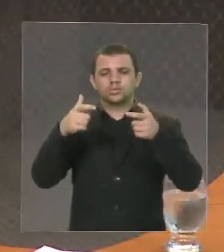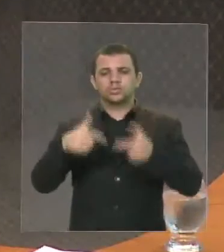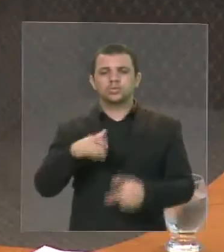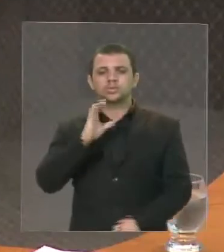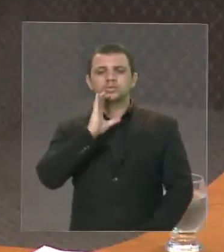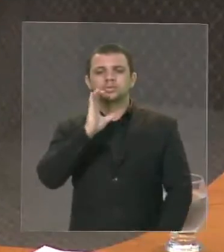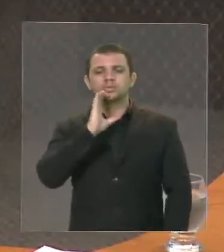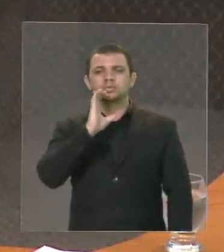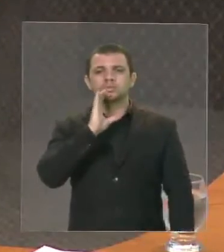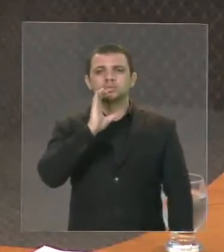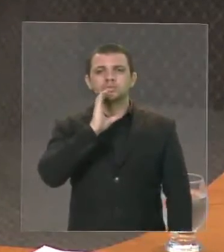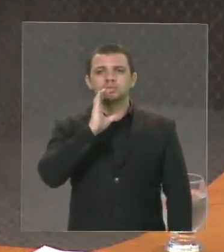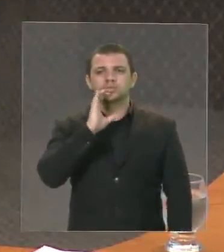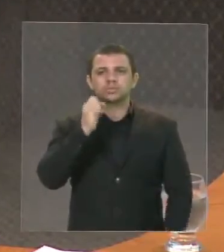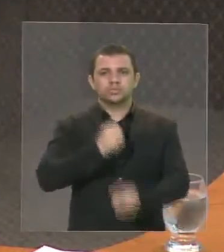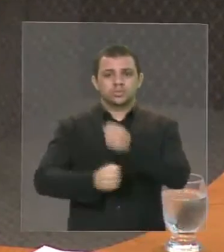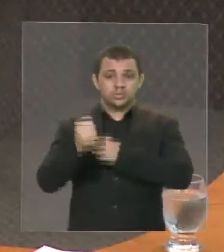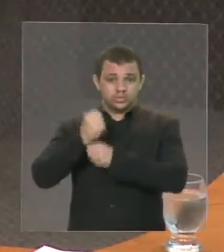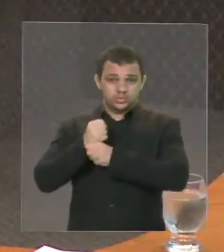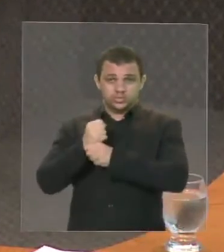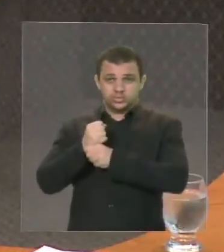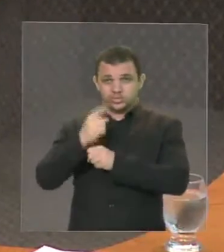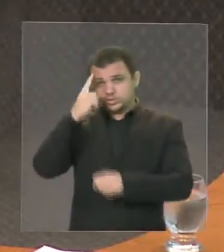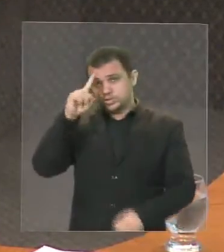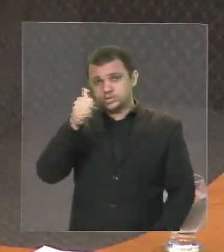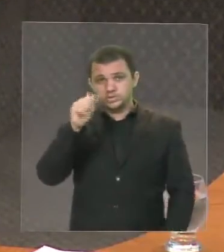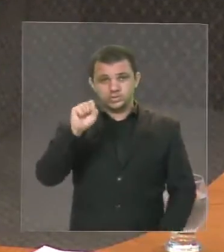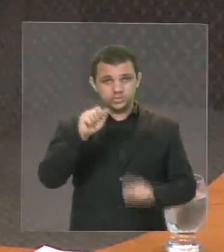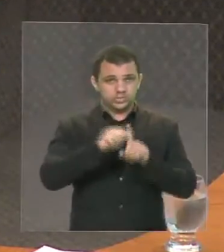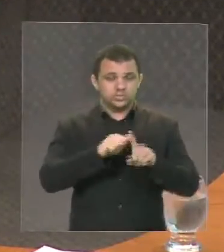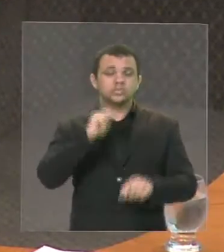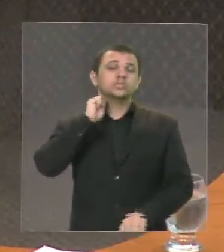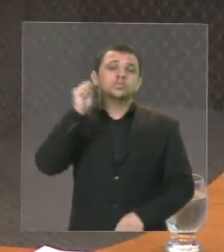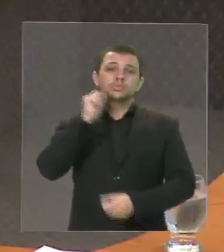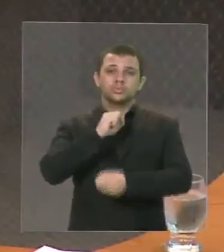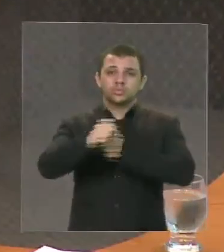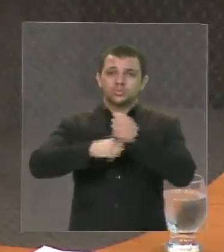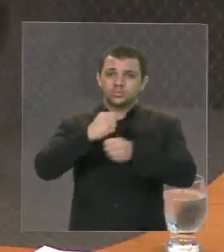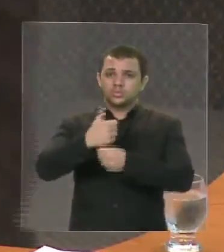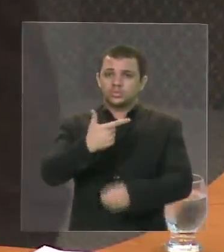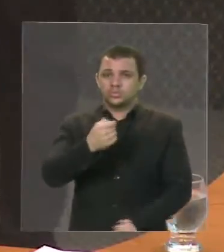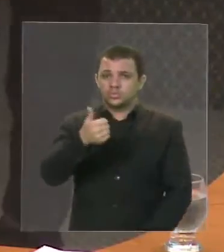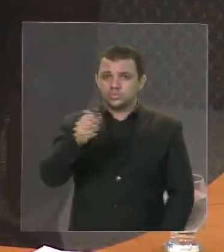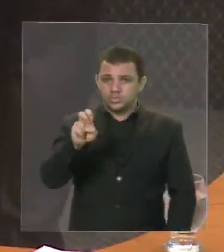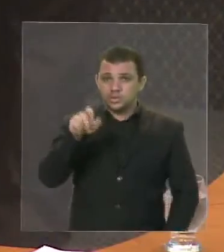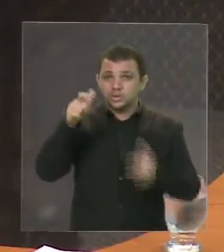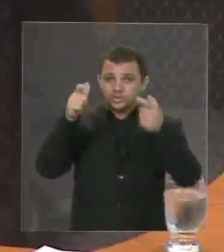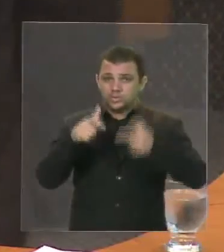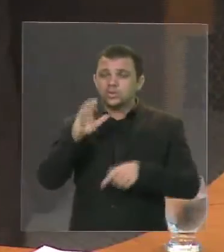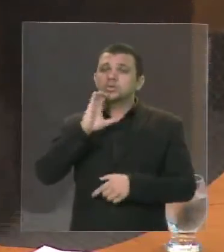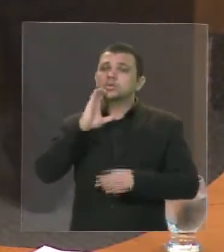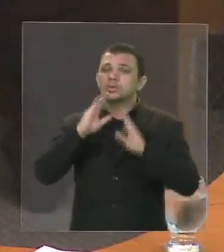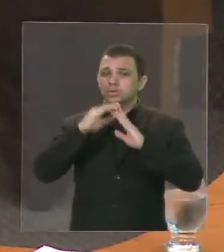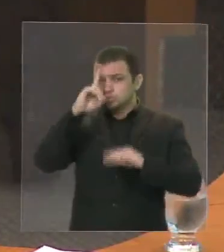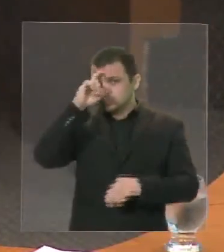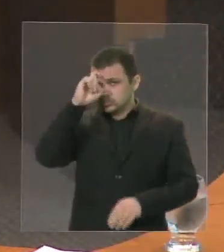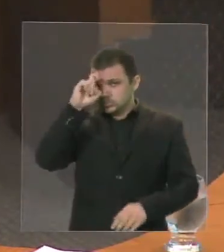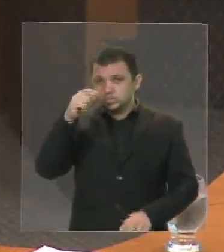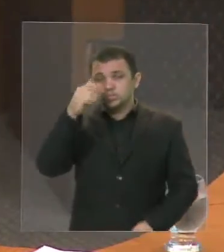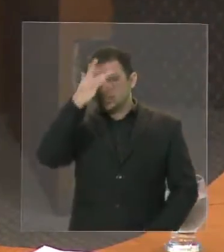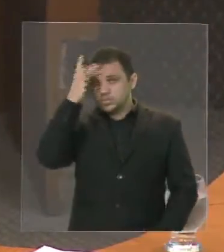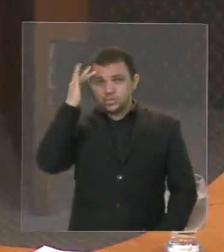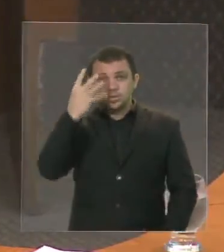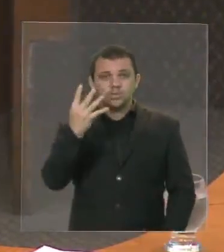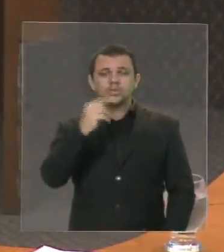Ano passado, 18 de abril de 2015, ocorreram 4 mortes no Hospital Macro-Regional de Coroatá